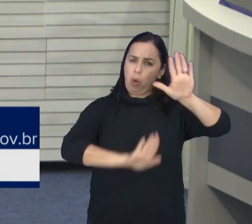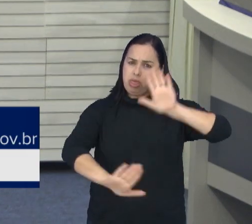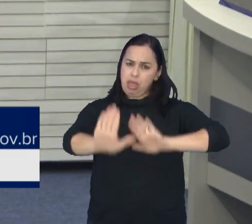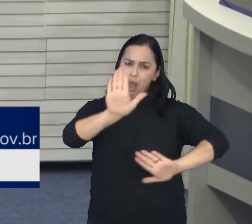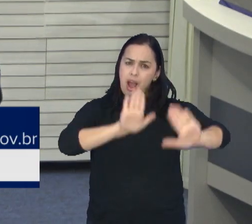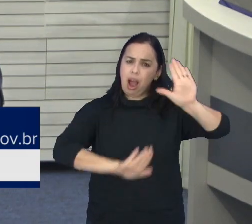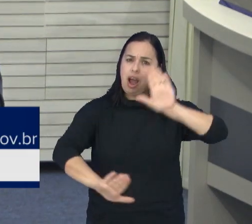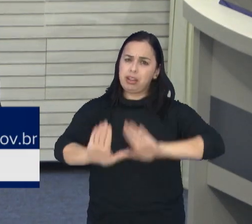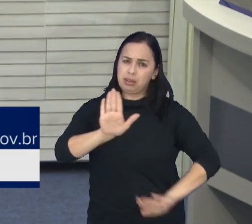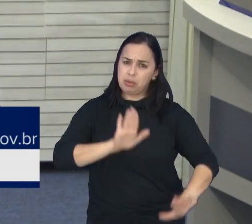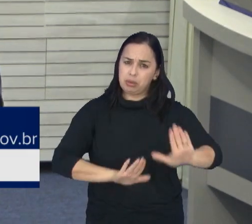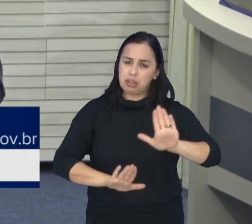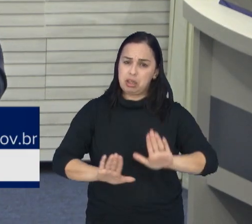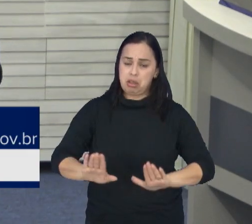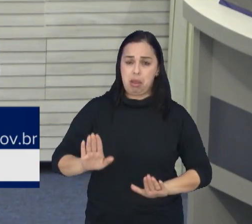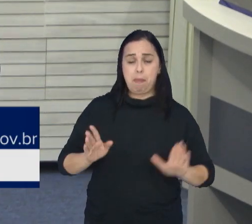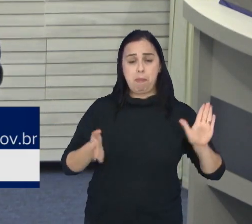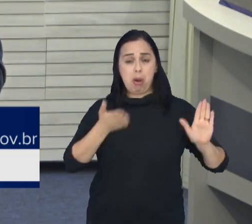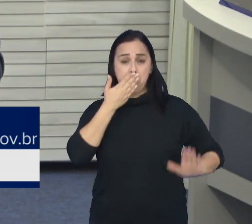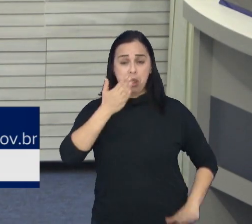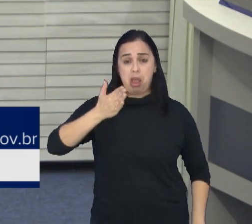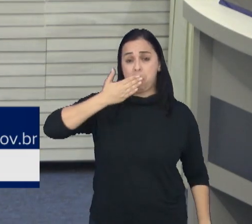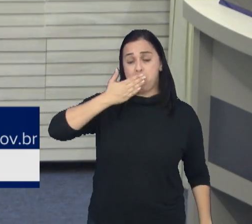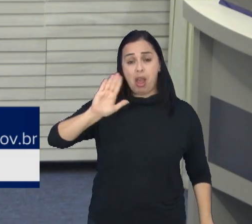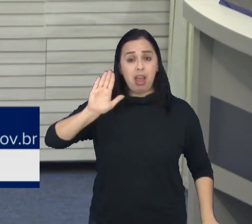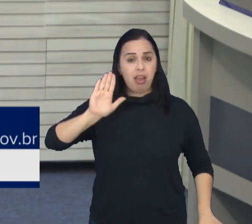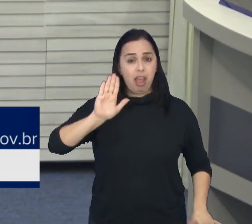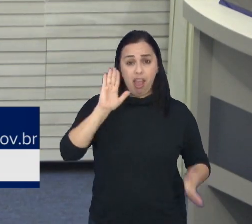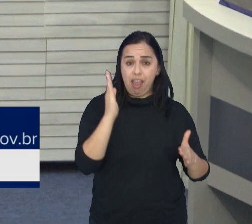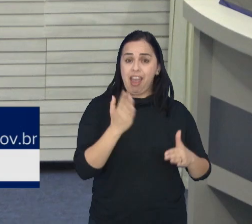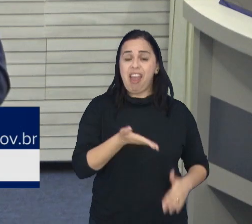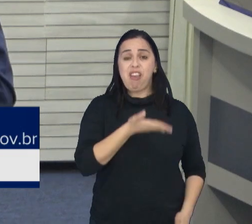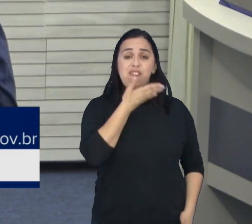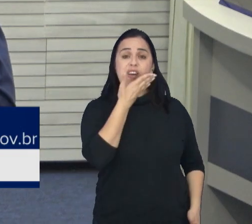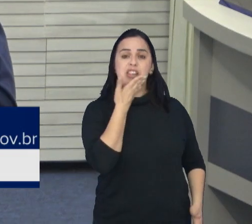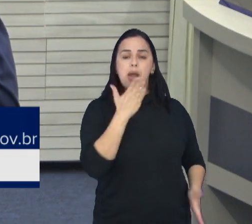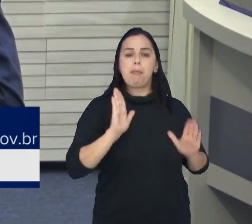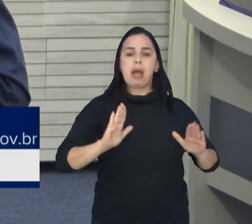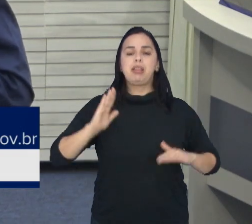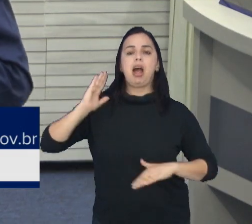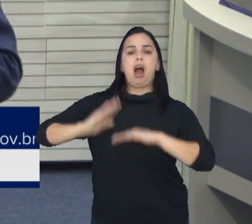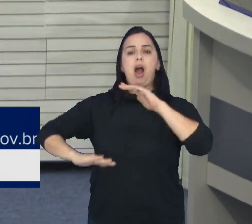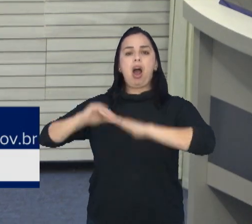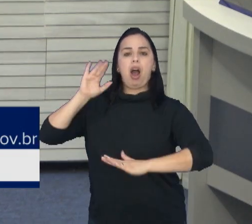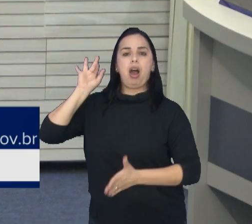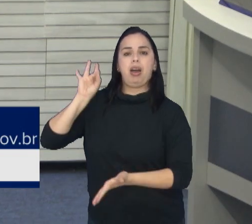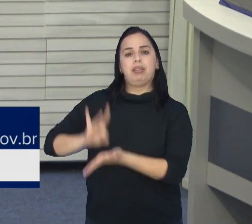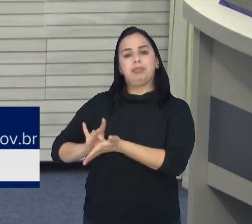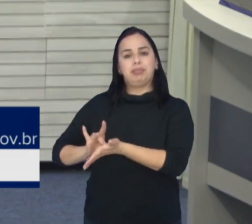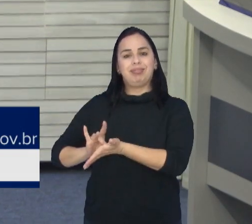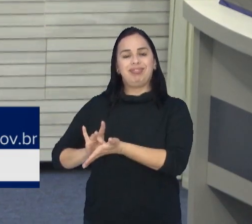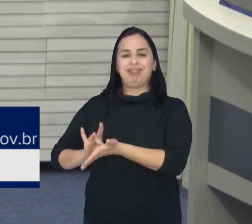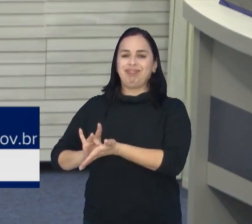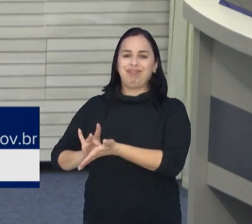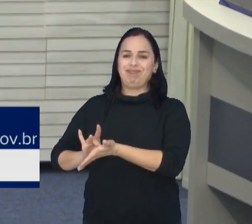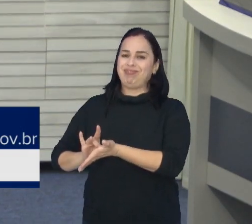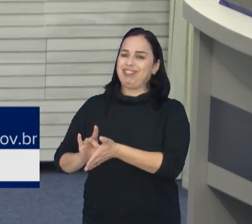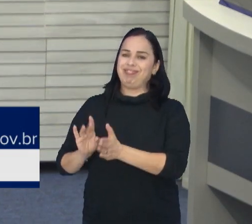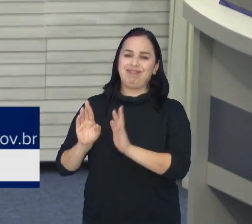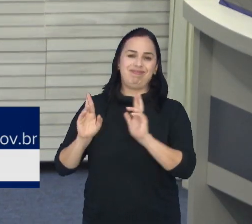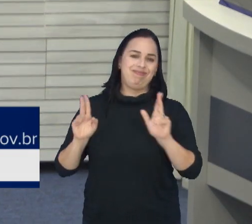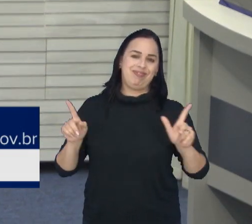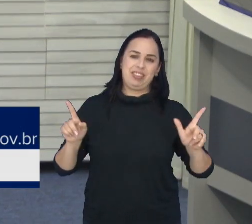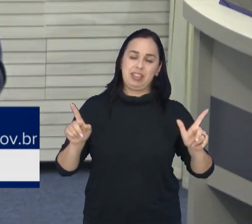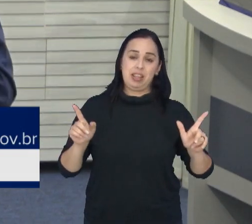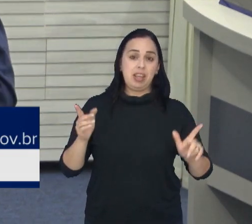cuidado, com muita promessa. Prometer é fácil, eu quero ver cumprir. É porque eu faço, eu pago, porque eu estava lá, não tinha